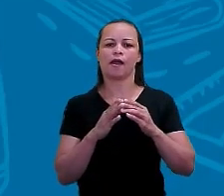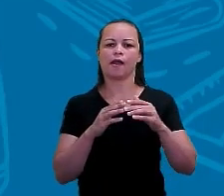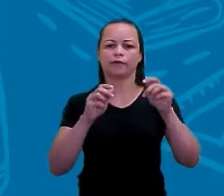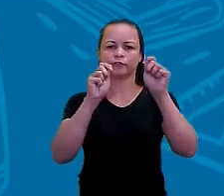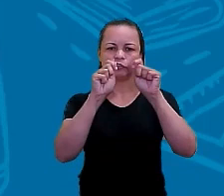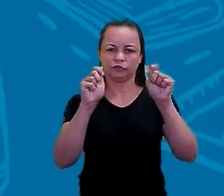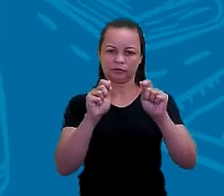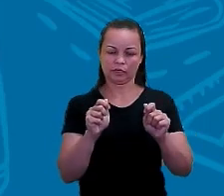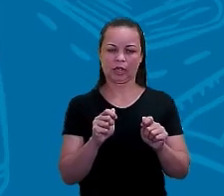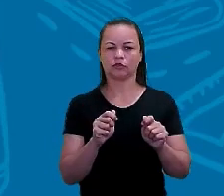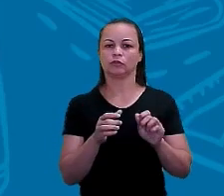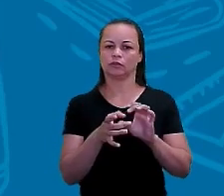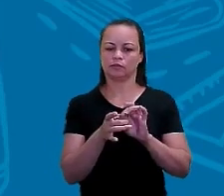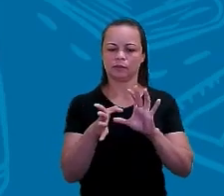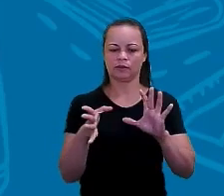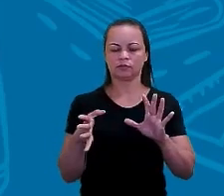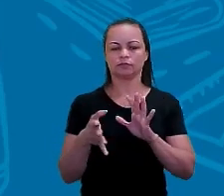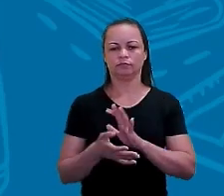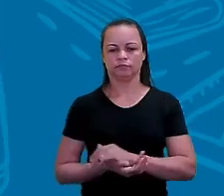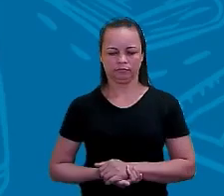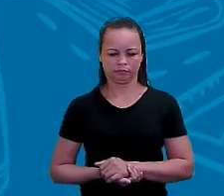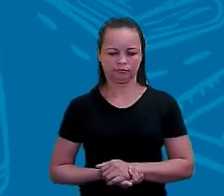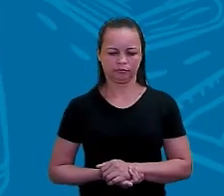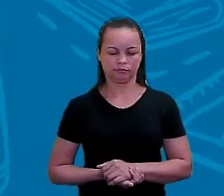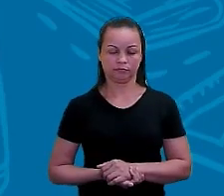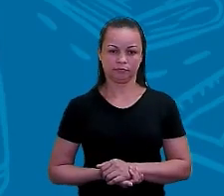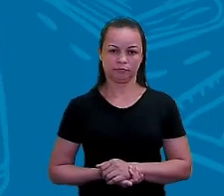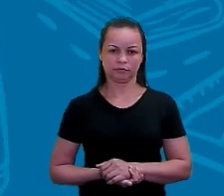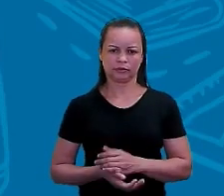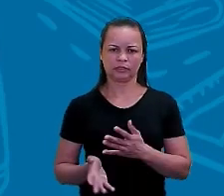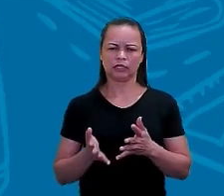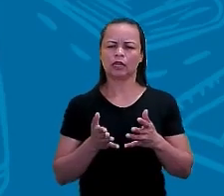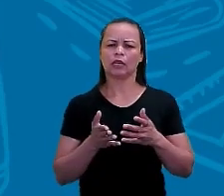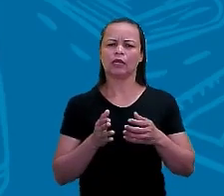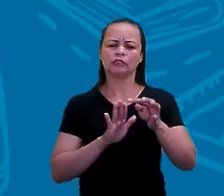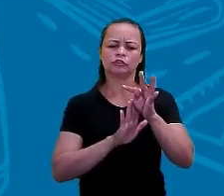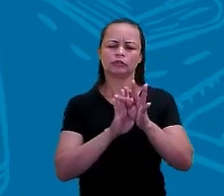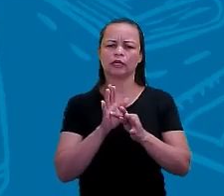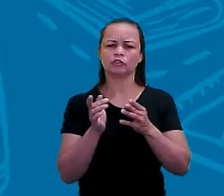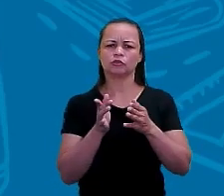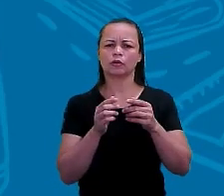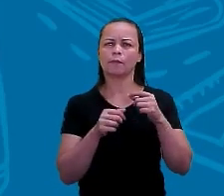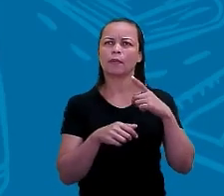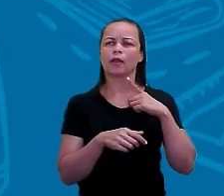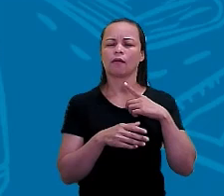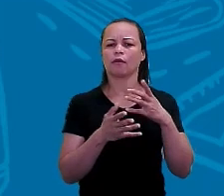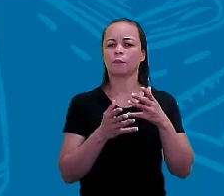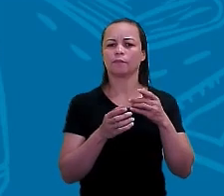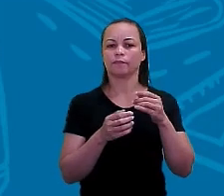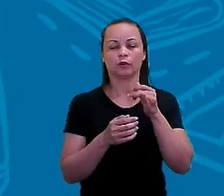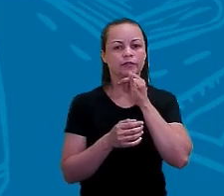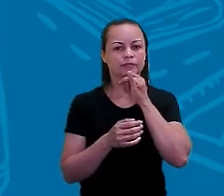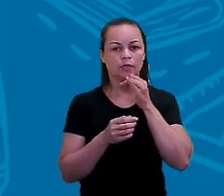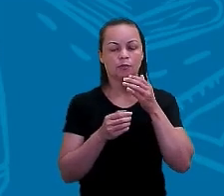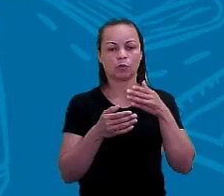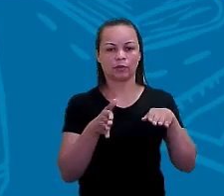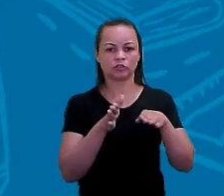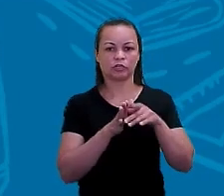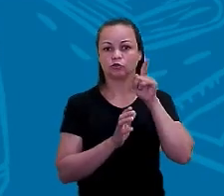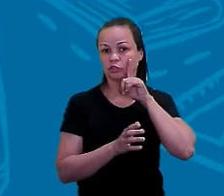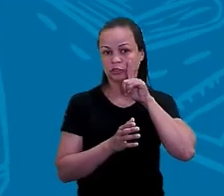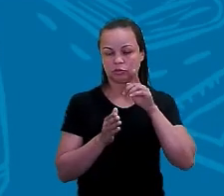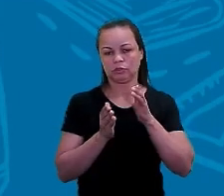no texto, é porque para você chegar até a Estátua da Liberdade, você pega uma embarcação, tipo uma balsa, tá? Para